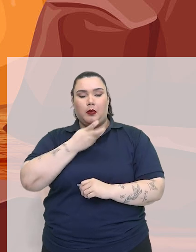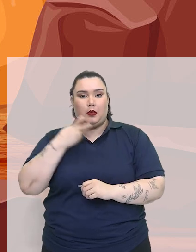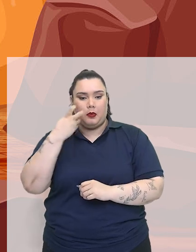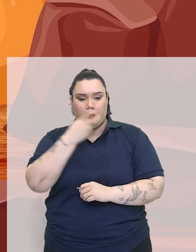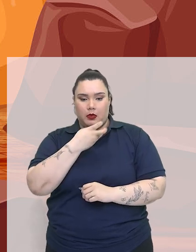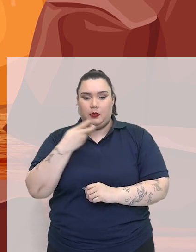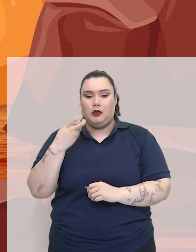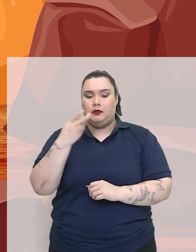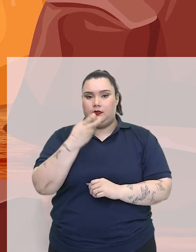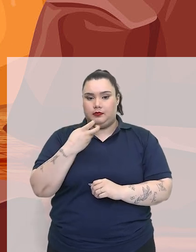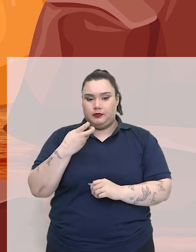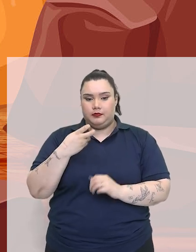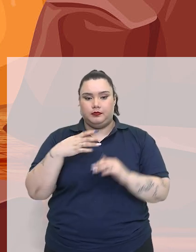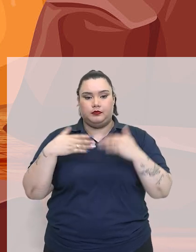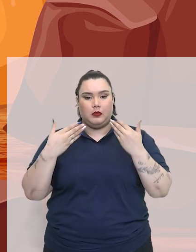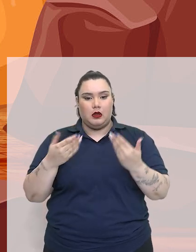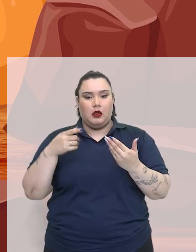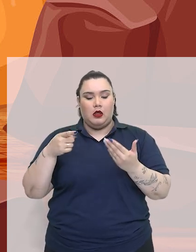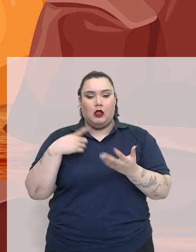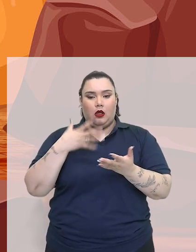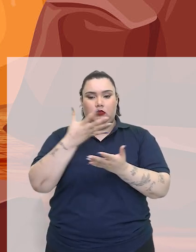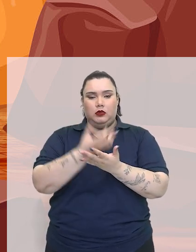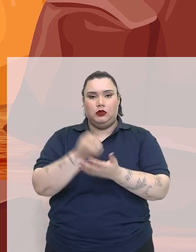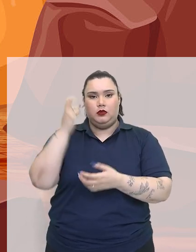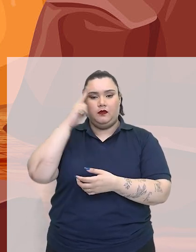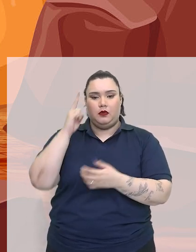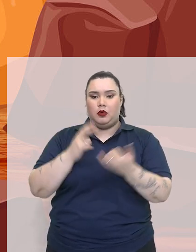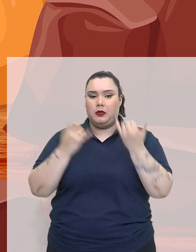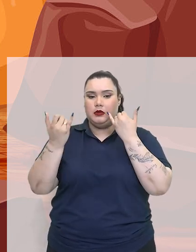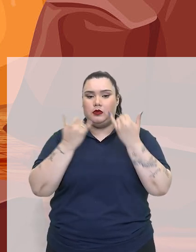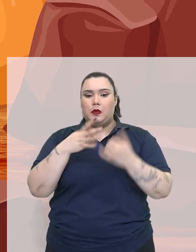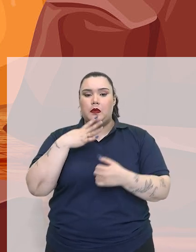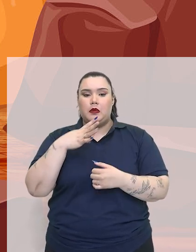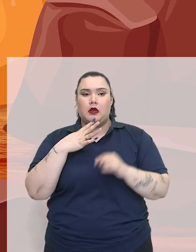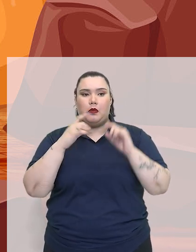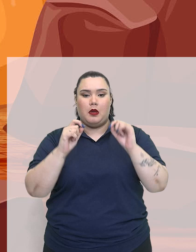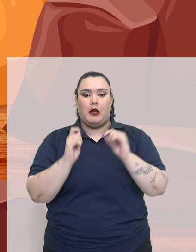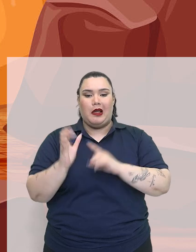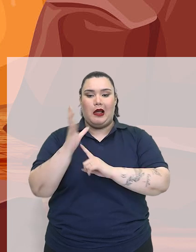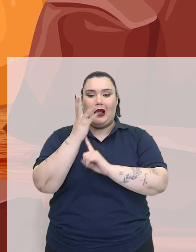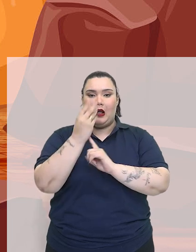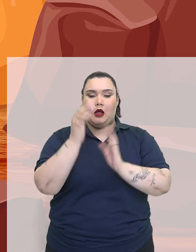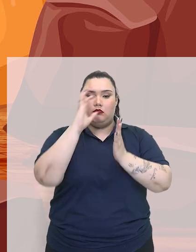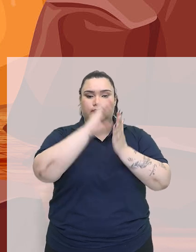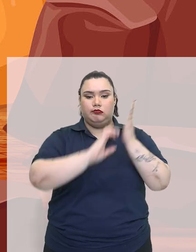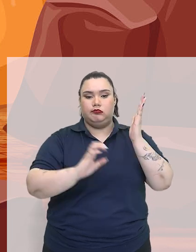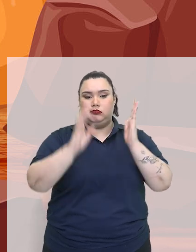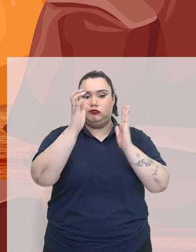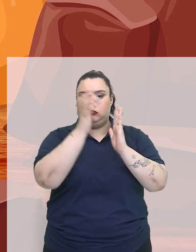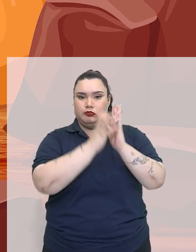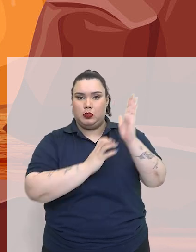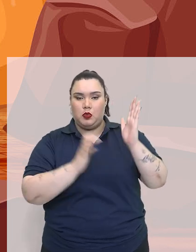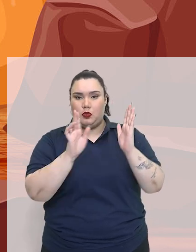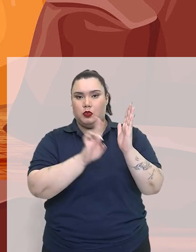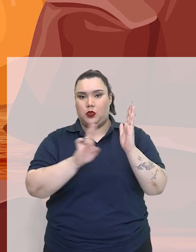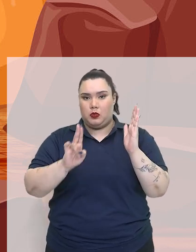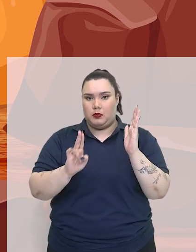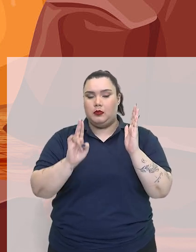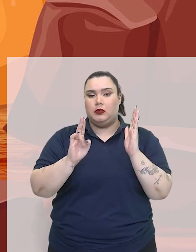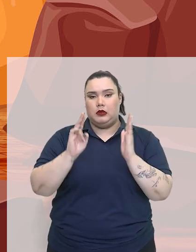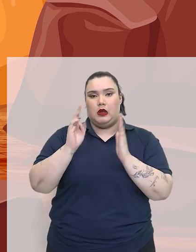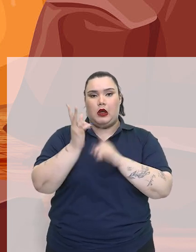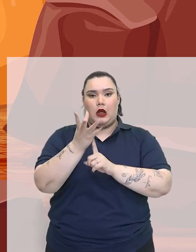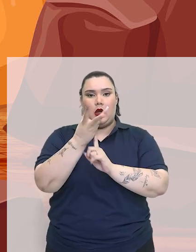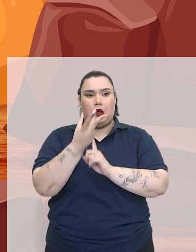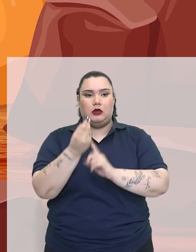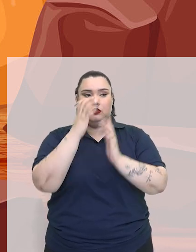falada. Os registros mais antigos que se conhecem são pinturas feitas em paredes de cavernas, chamadas de